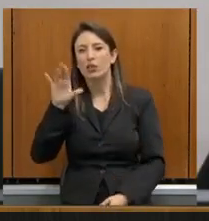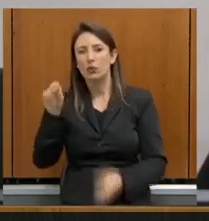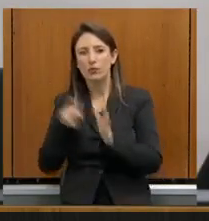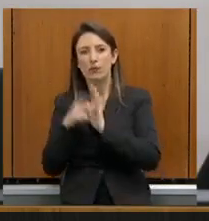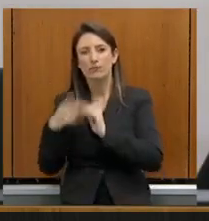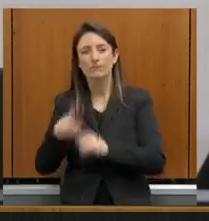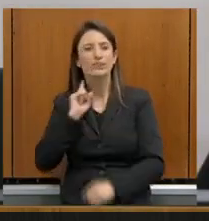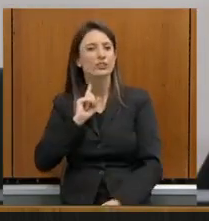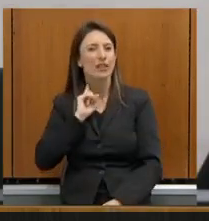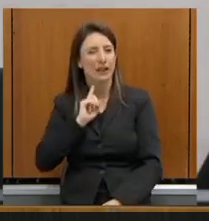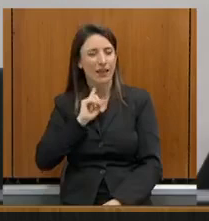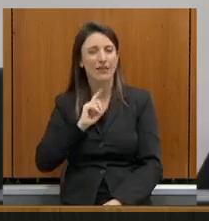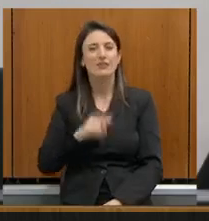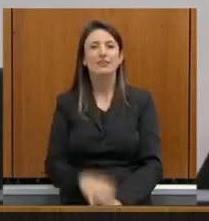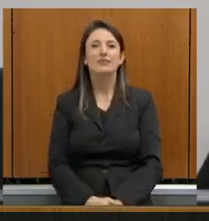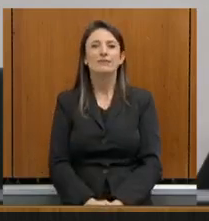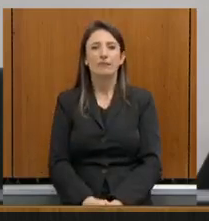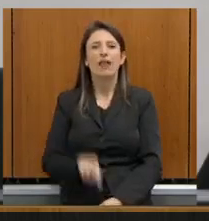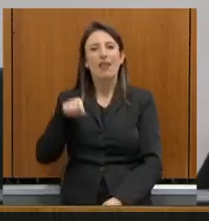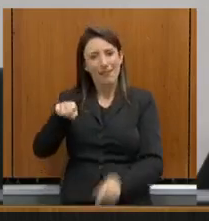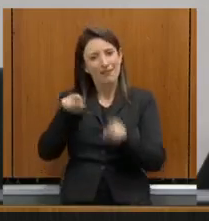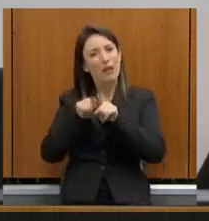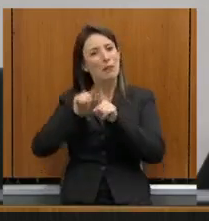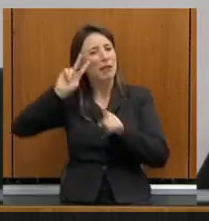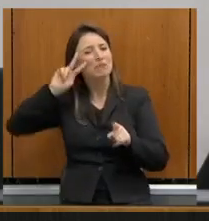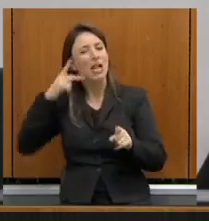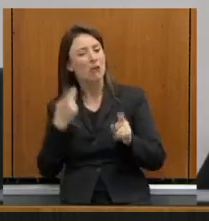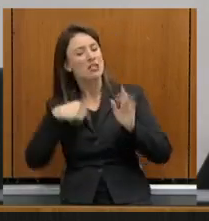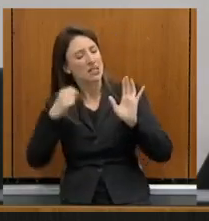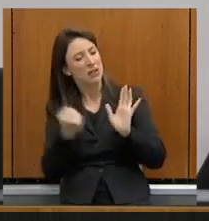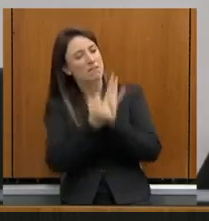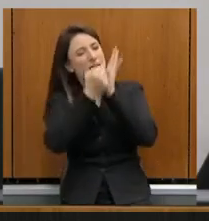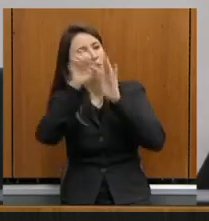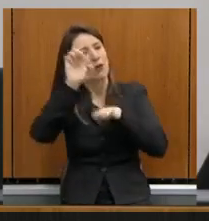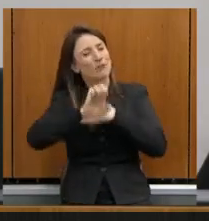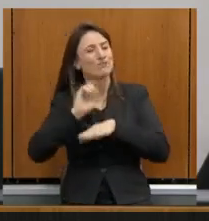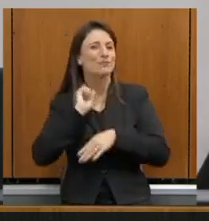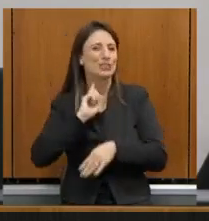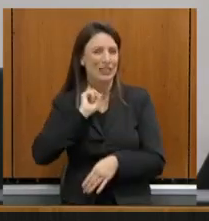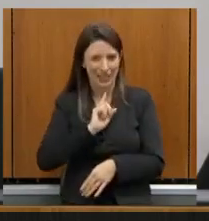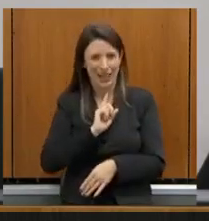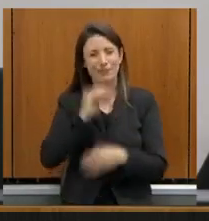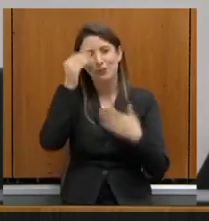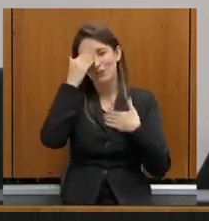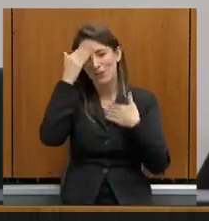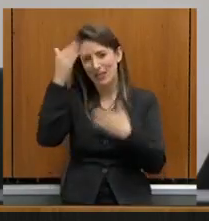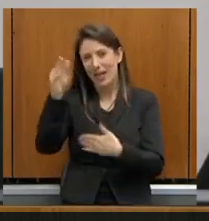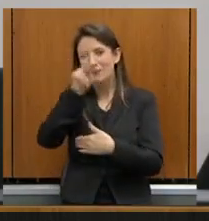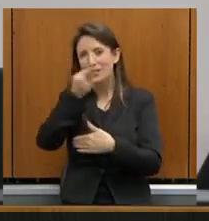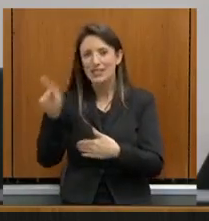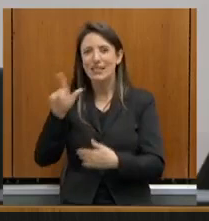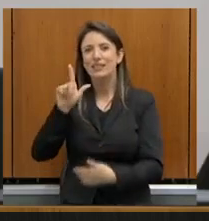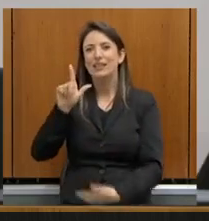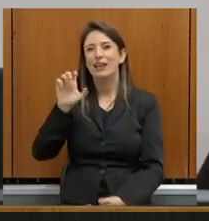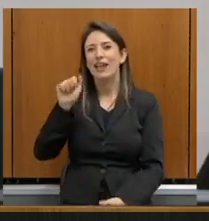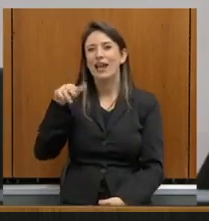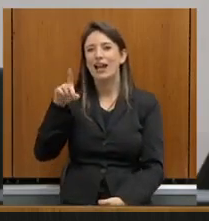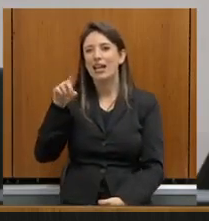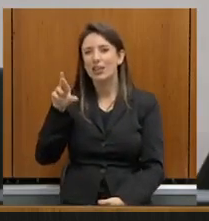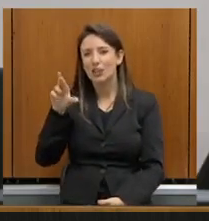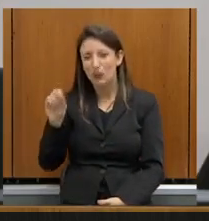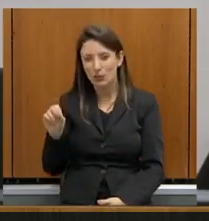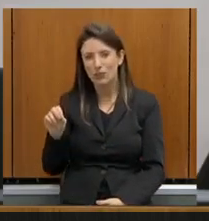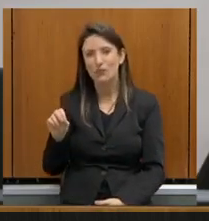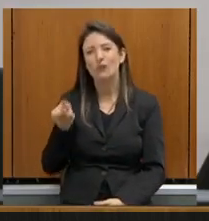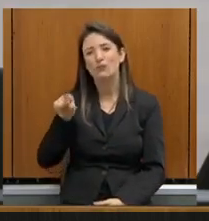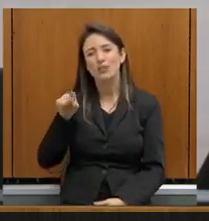considerá-lo também como patrimônio histórico de Minas Gerais. Muito obrigado, presidente Teando, pela audiência e participação.